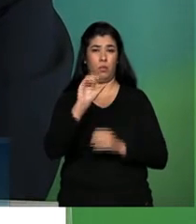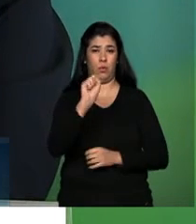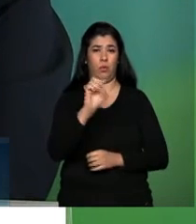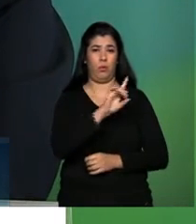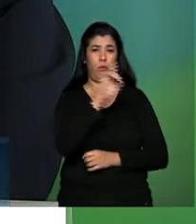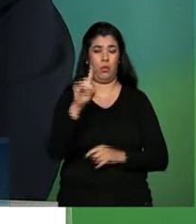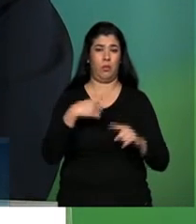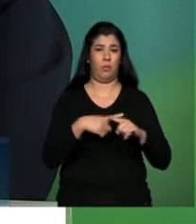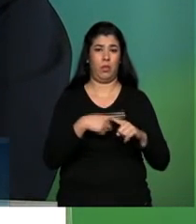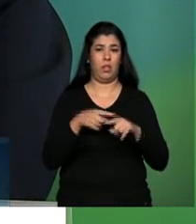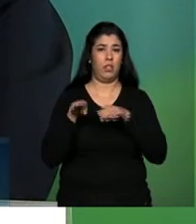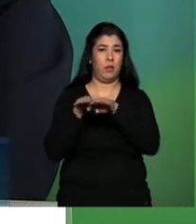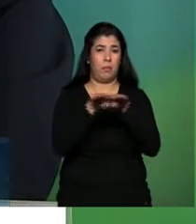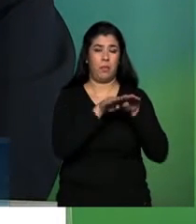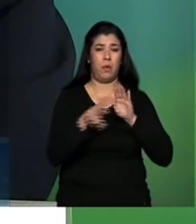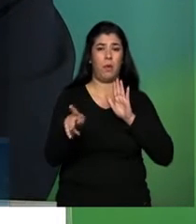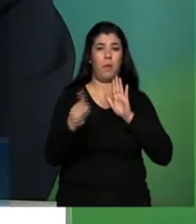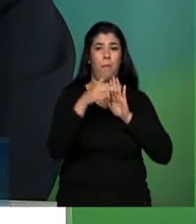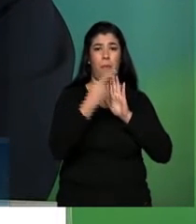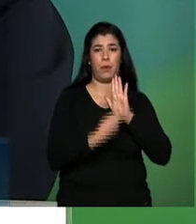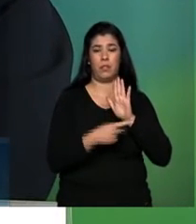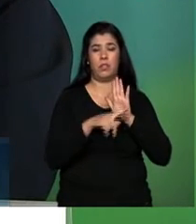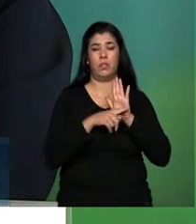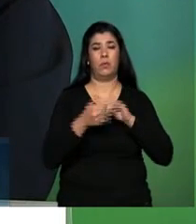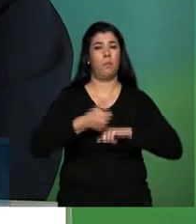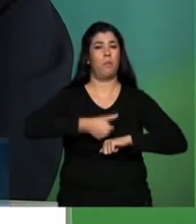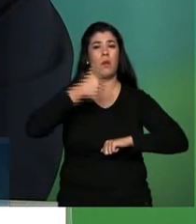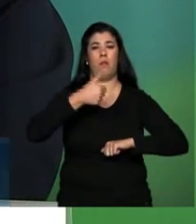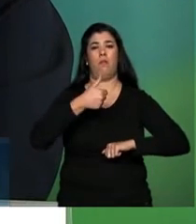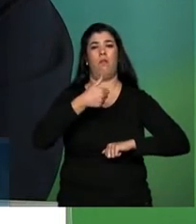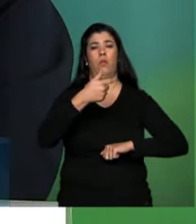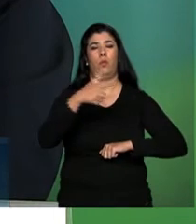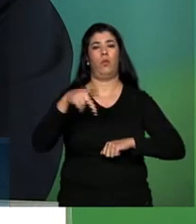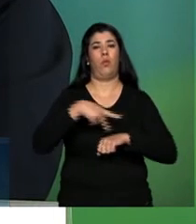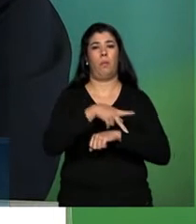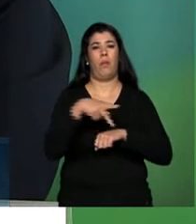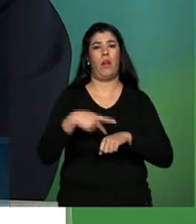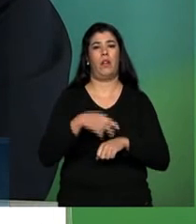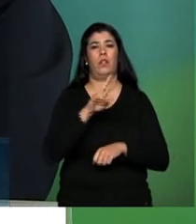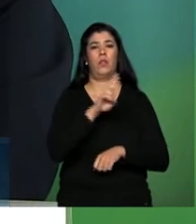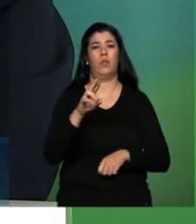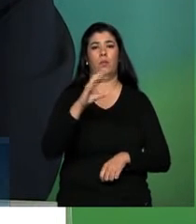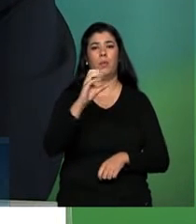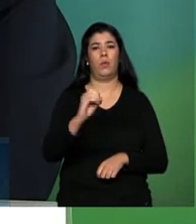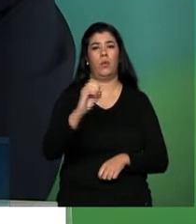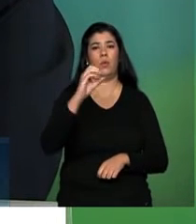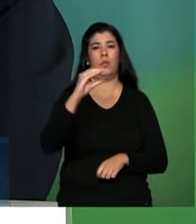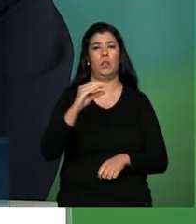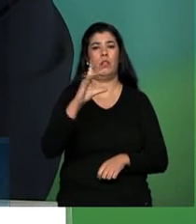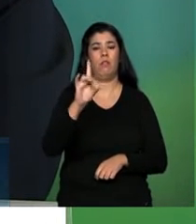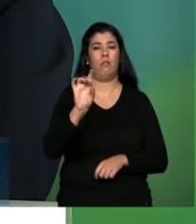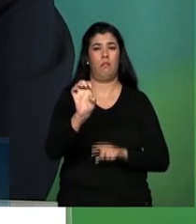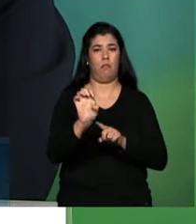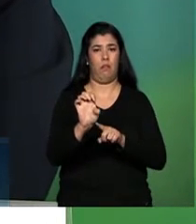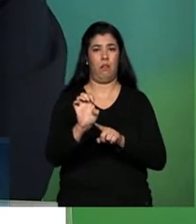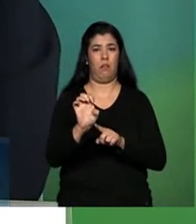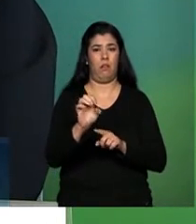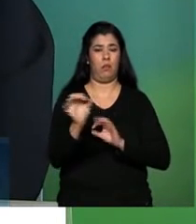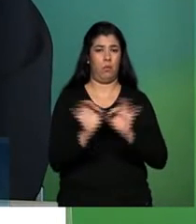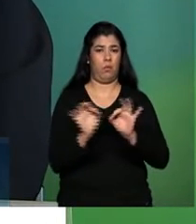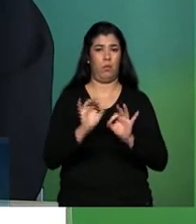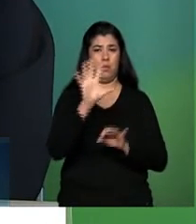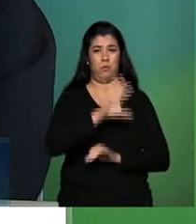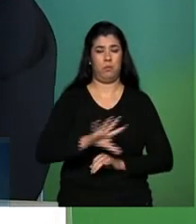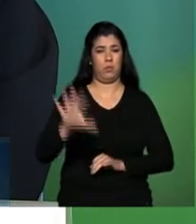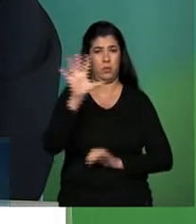se alinha com os padrões, com os melhores padrões dos países da OCDE. Então, essa é uma meta. Como